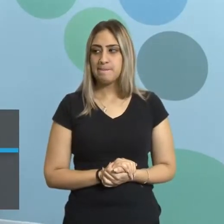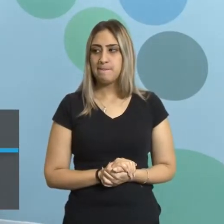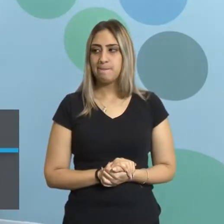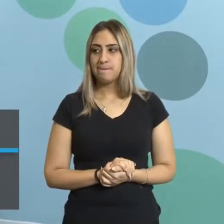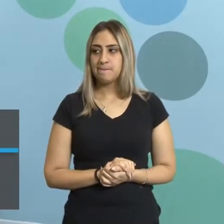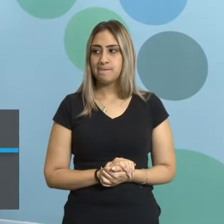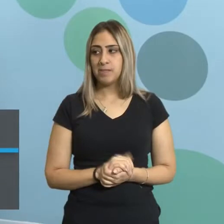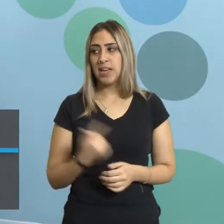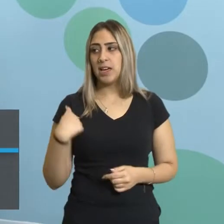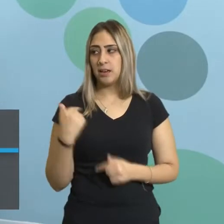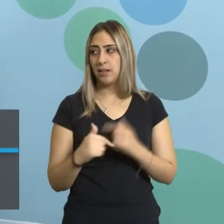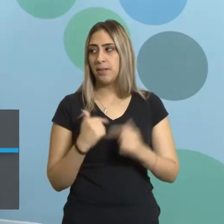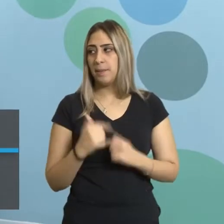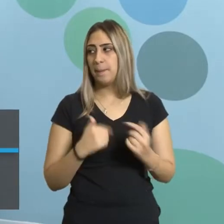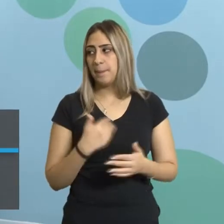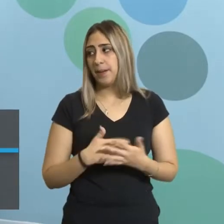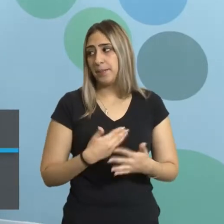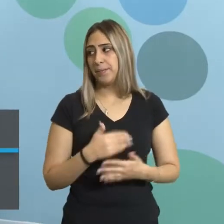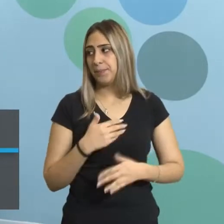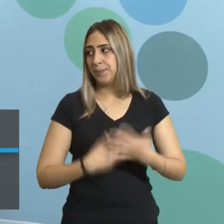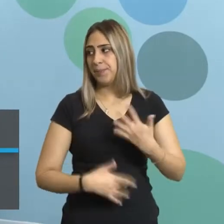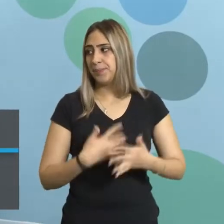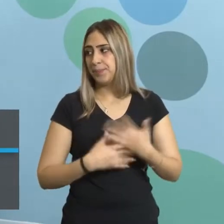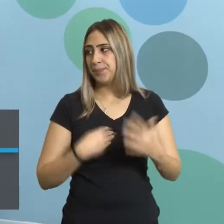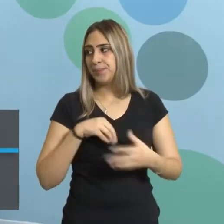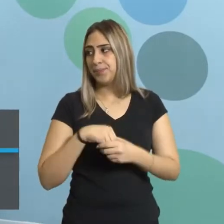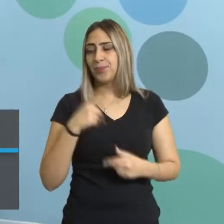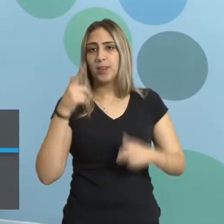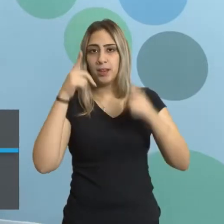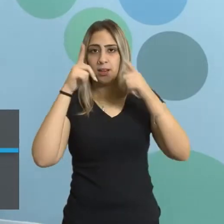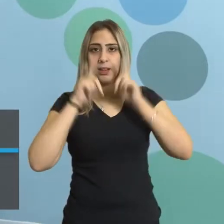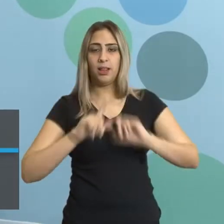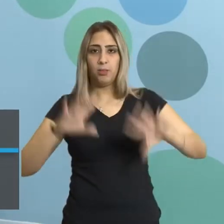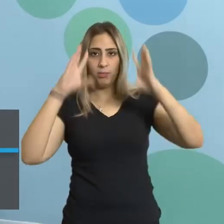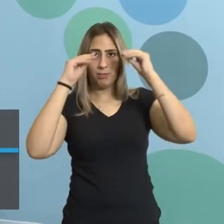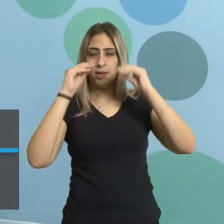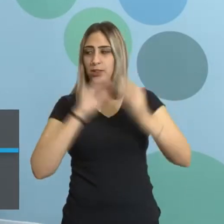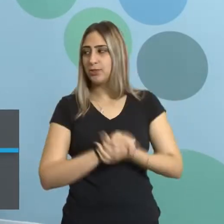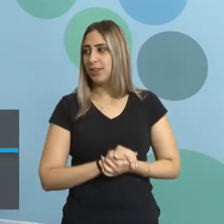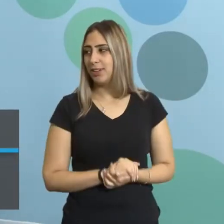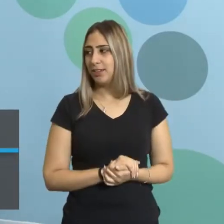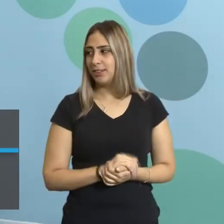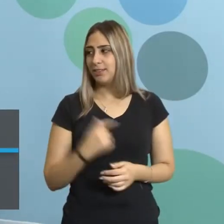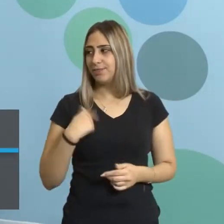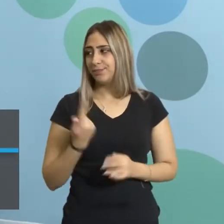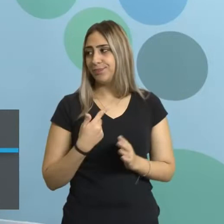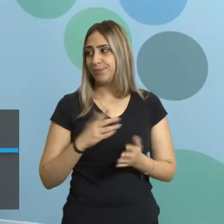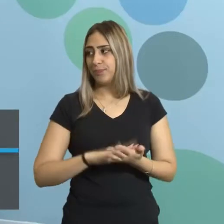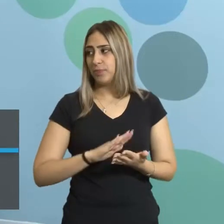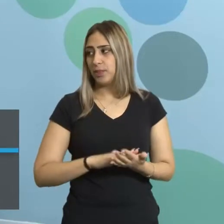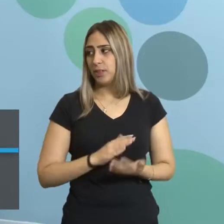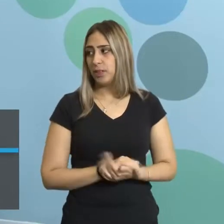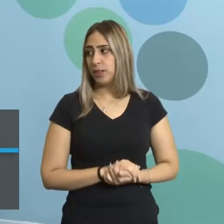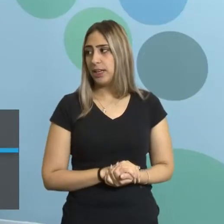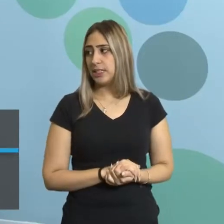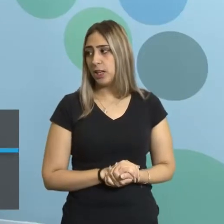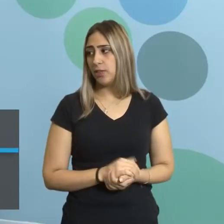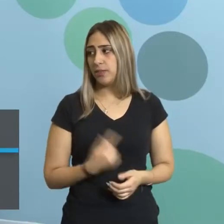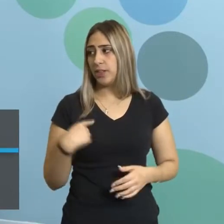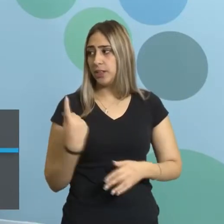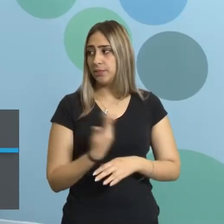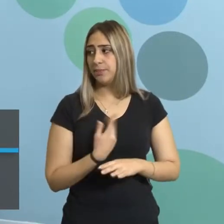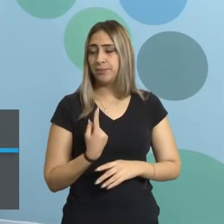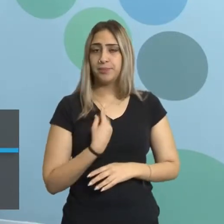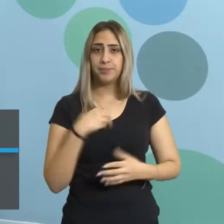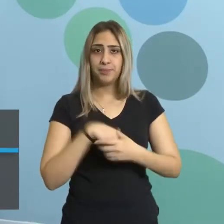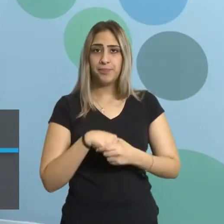ciências humanas com a arte propriamente dita né e a linguagem como todo e isso que a destacar que nesse quadro né a gente sempre